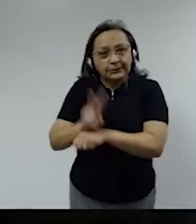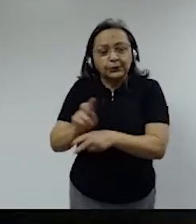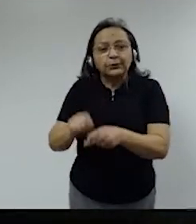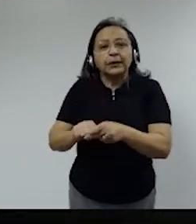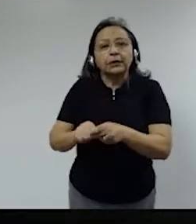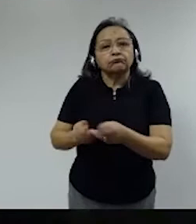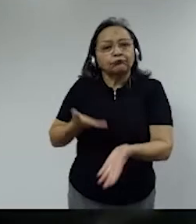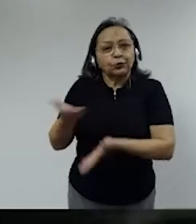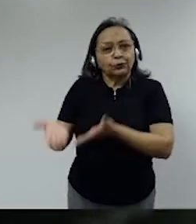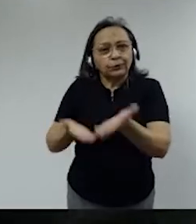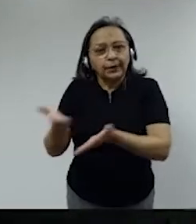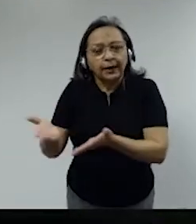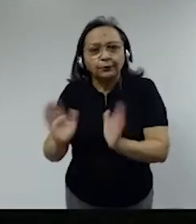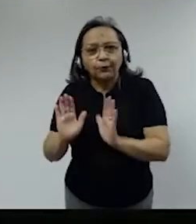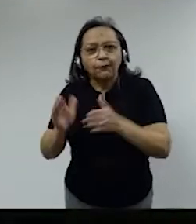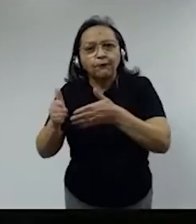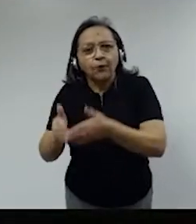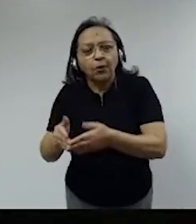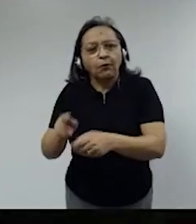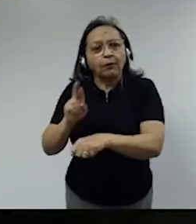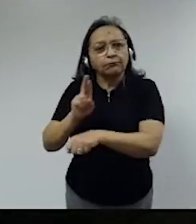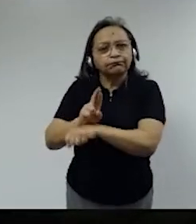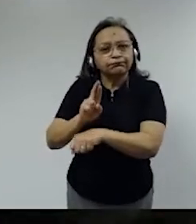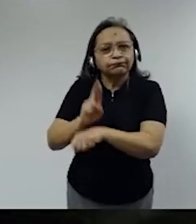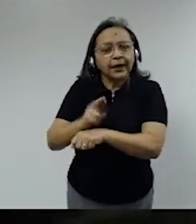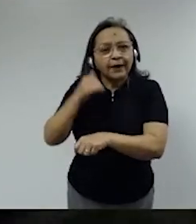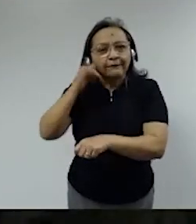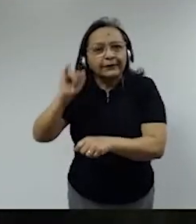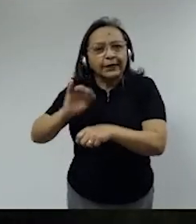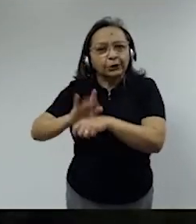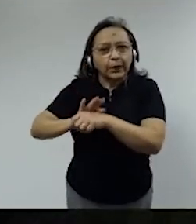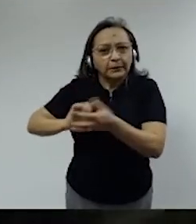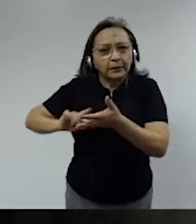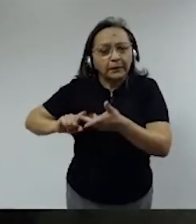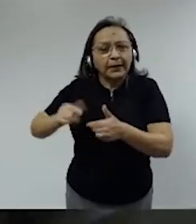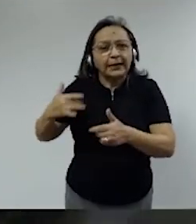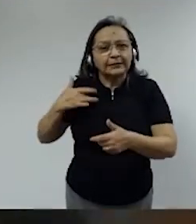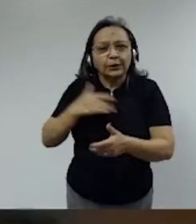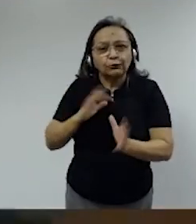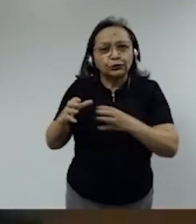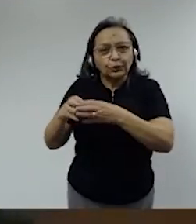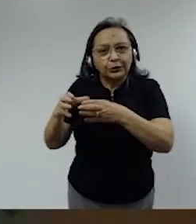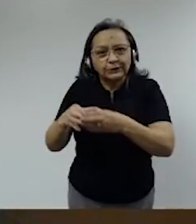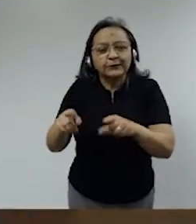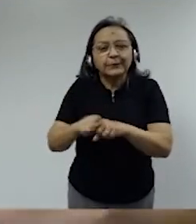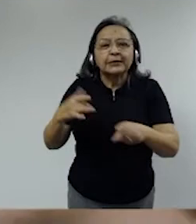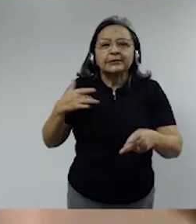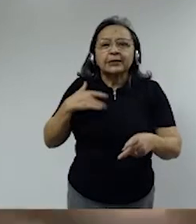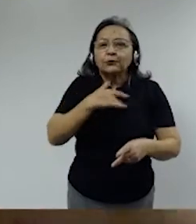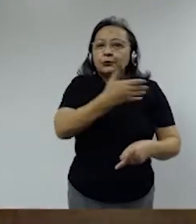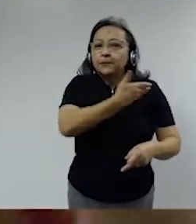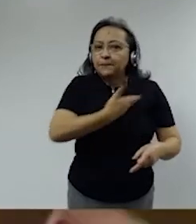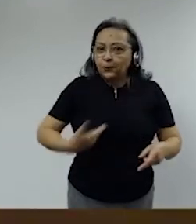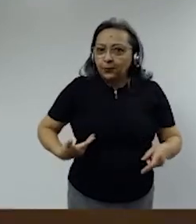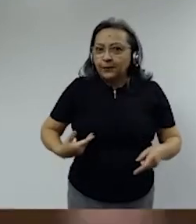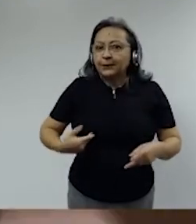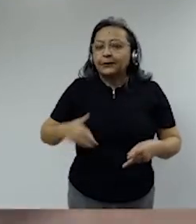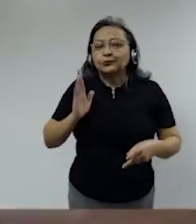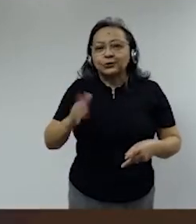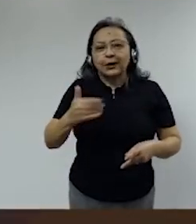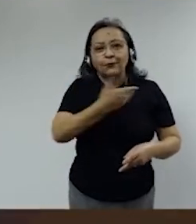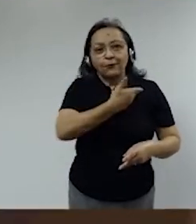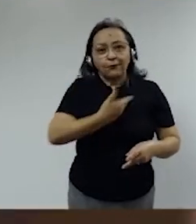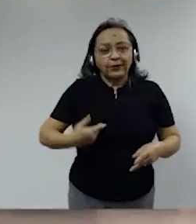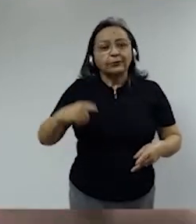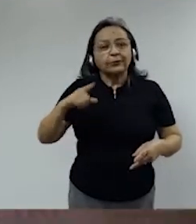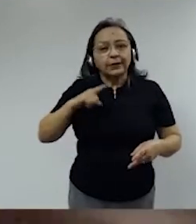voltado mais à prevenção, à saúde coletiva, às políticas públicas, e a gente já tem aí por parte do governo, né, toda